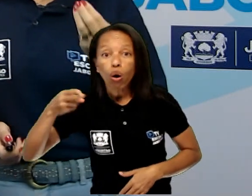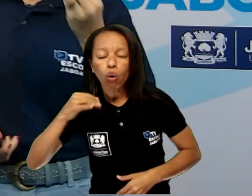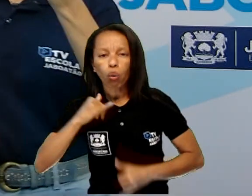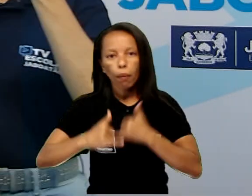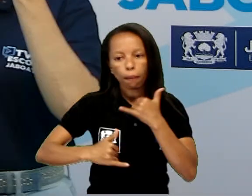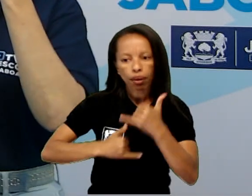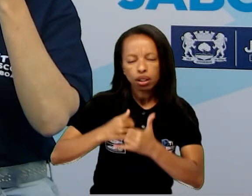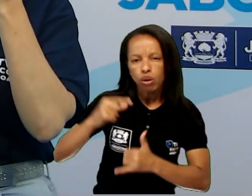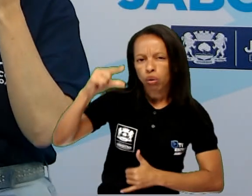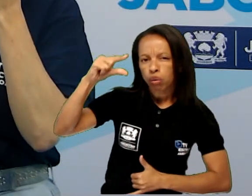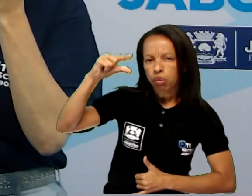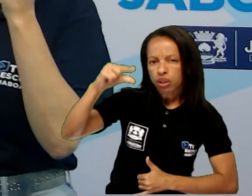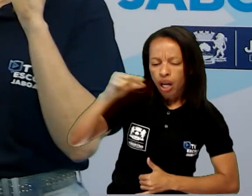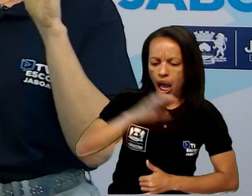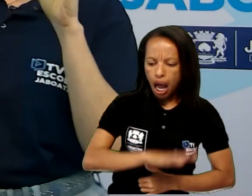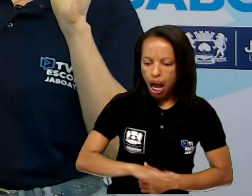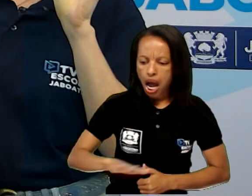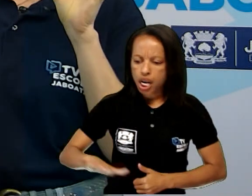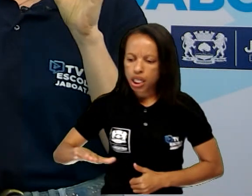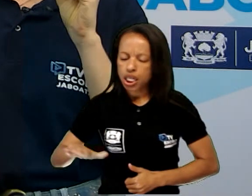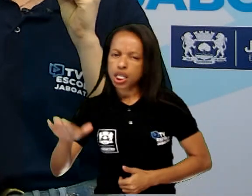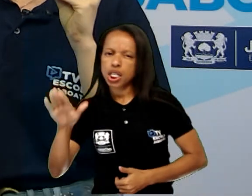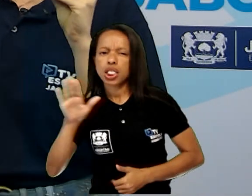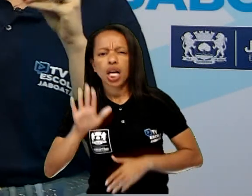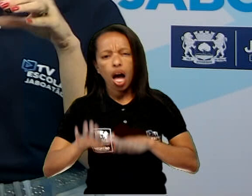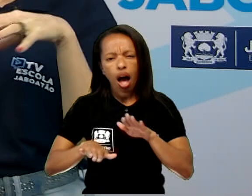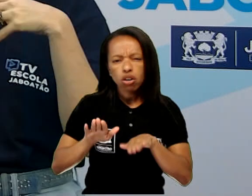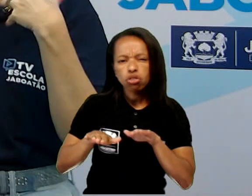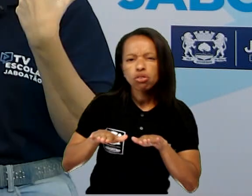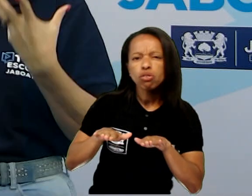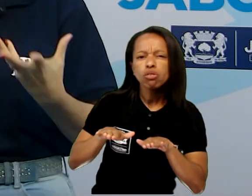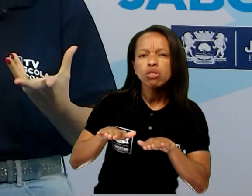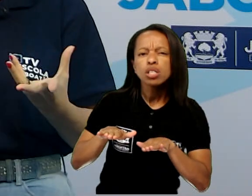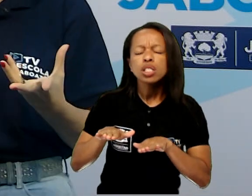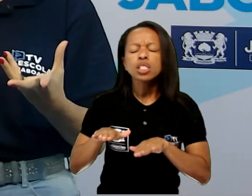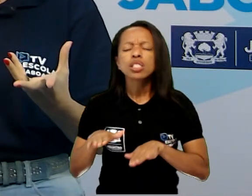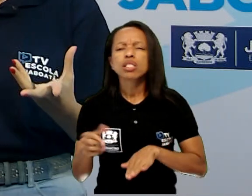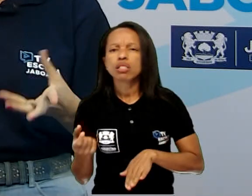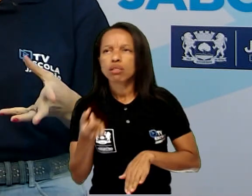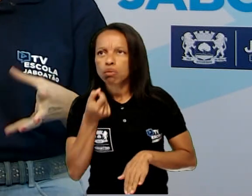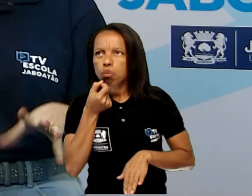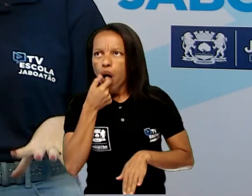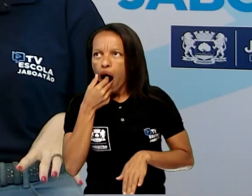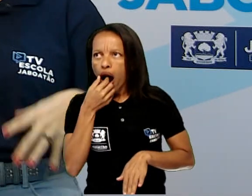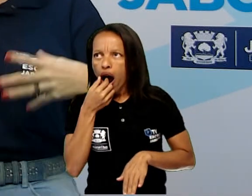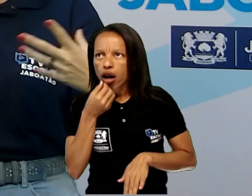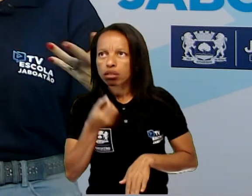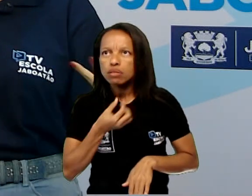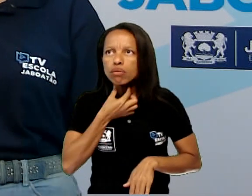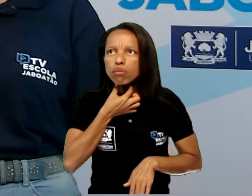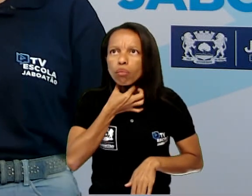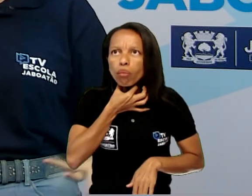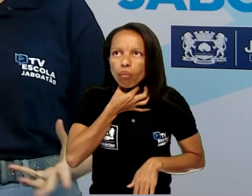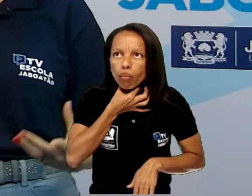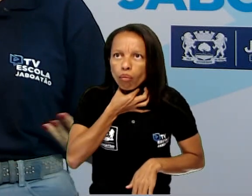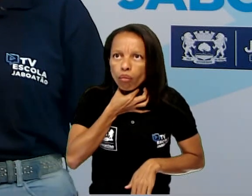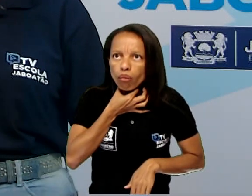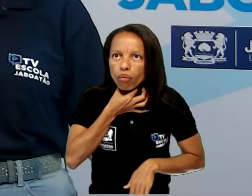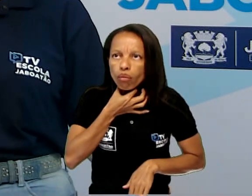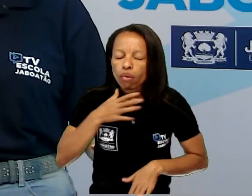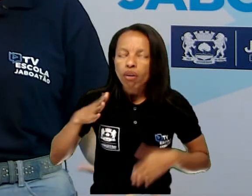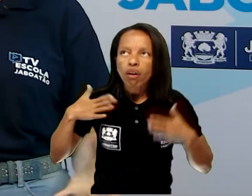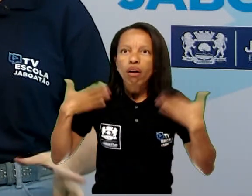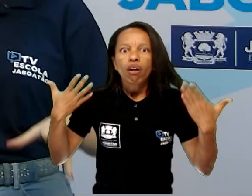Às vezes a criança coloca na boca alguns brinquedos pequenos e acaba se engasgando, né? E naquele desespero você não sabe